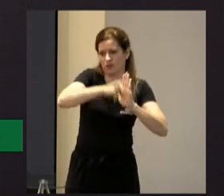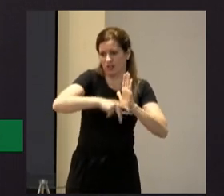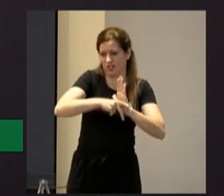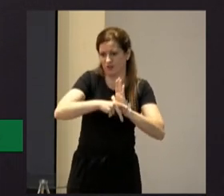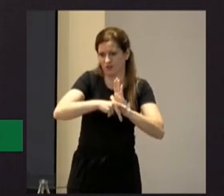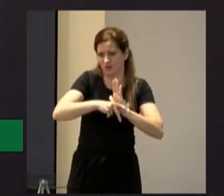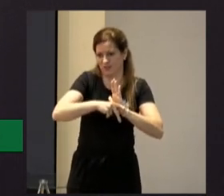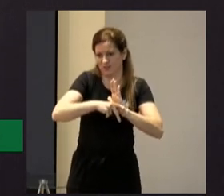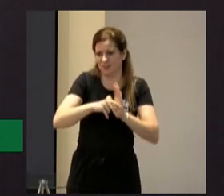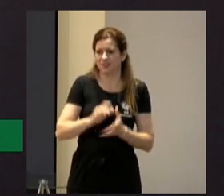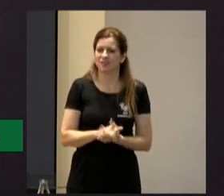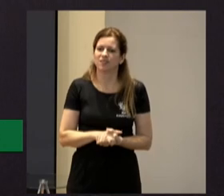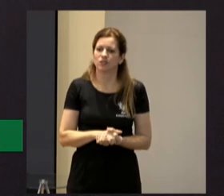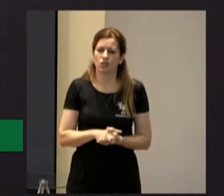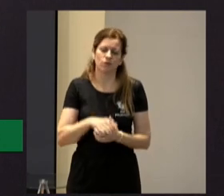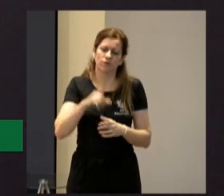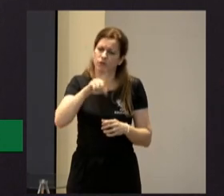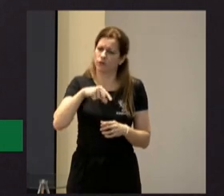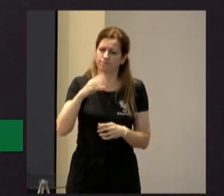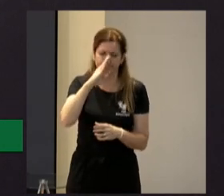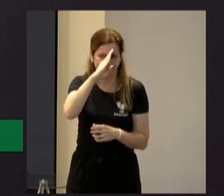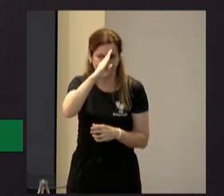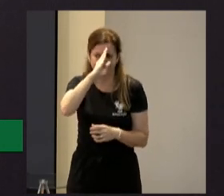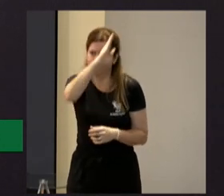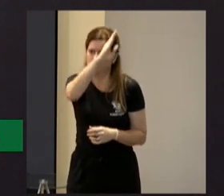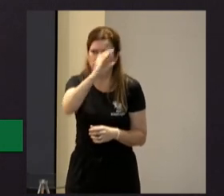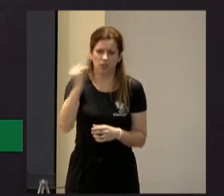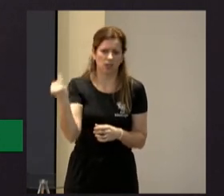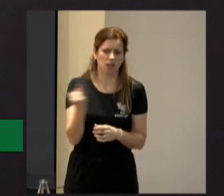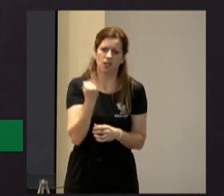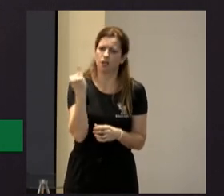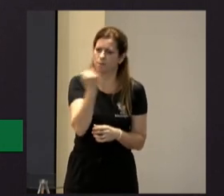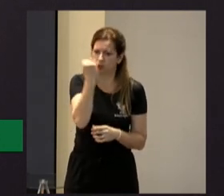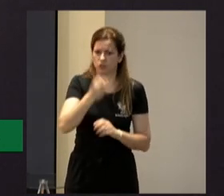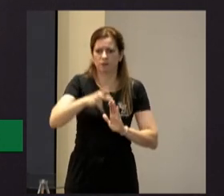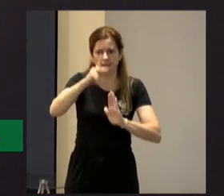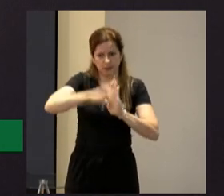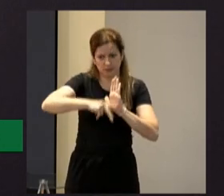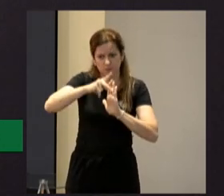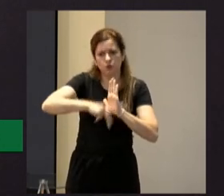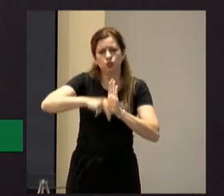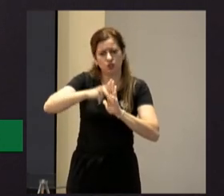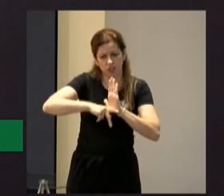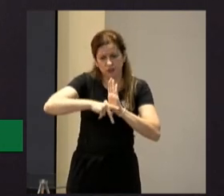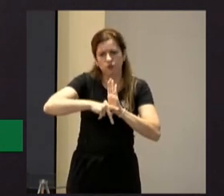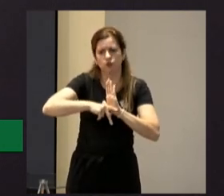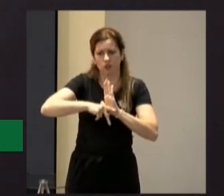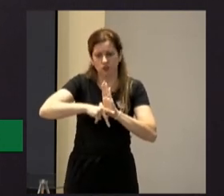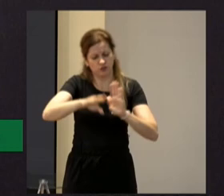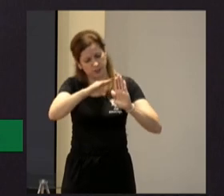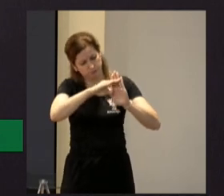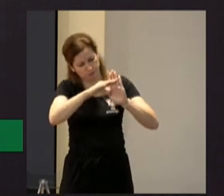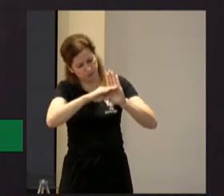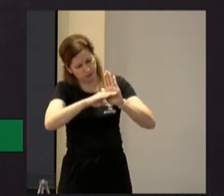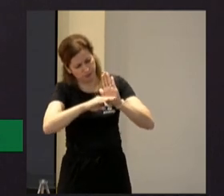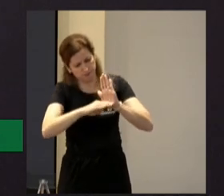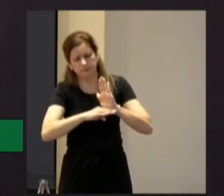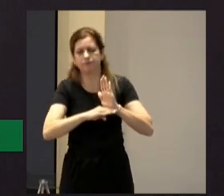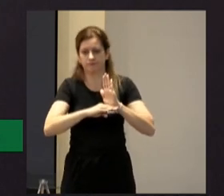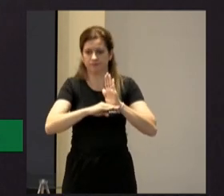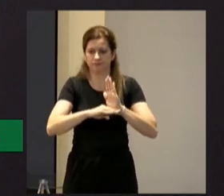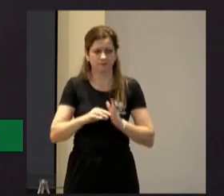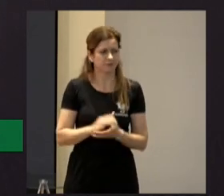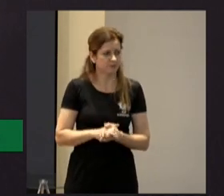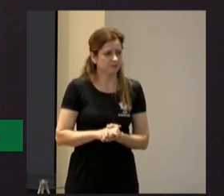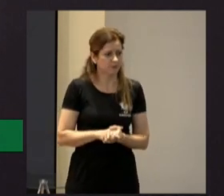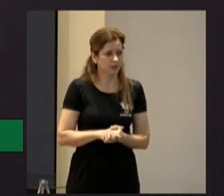Isso foi fundamental, assim, para que o projeto tivesse esses encaminhamentos. E eu